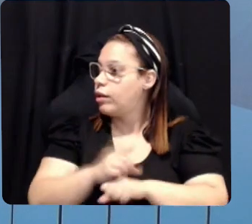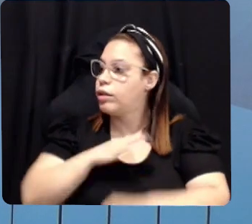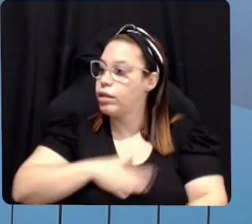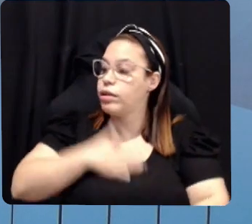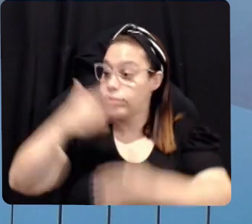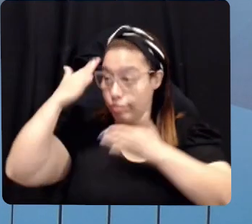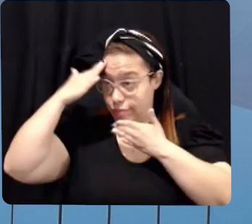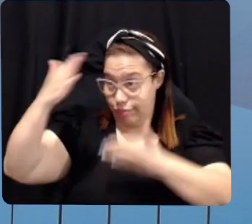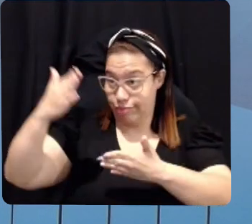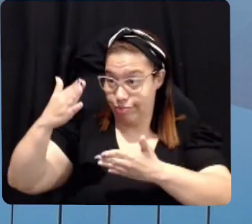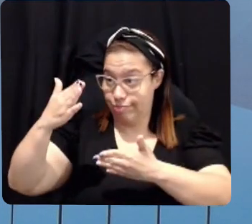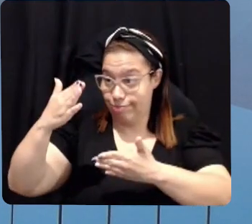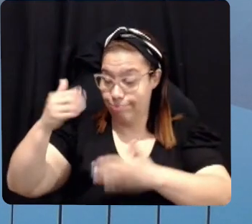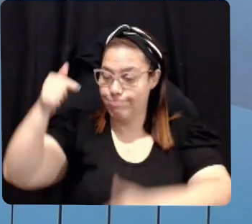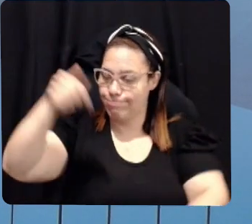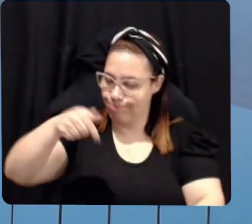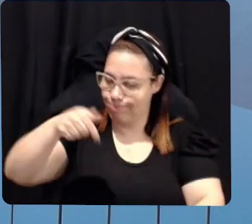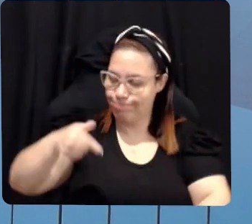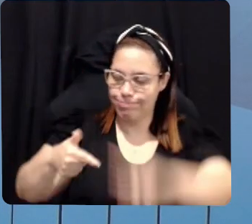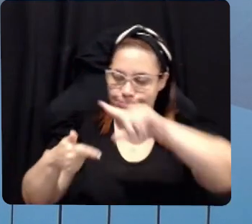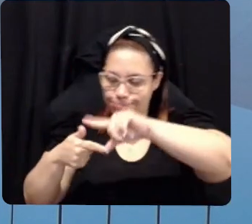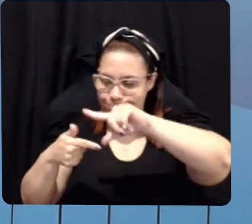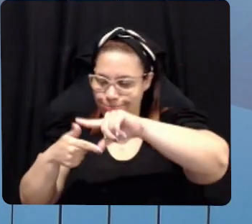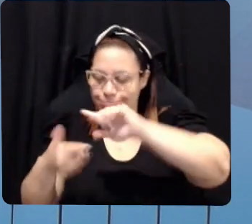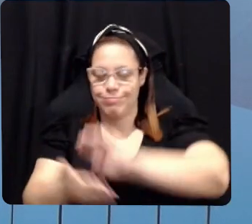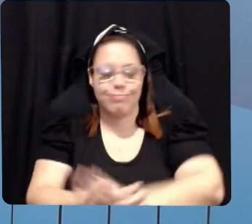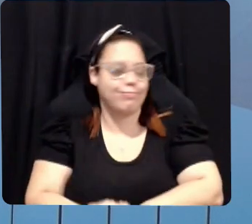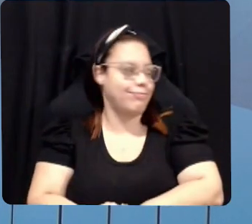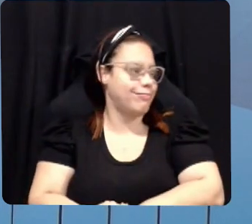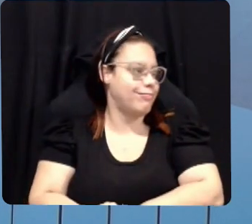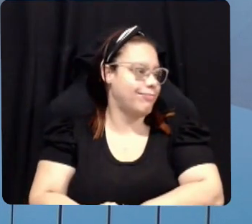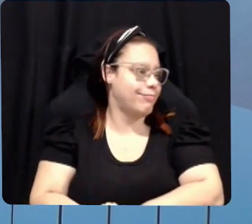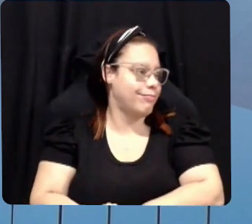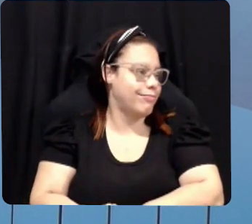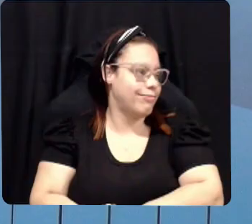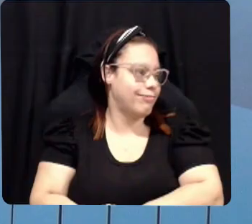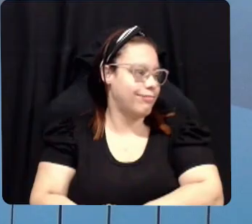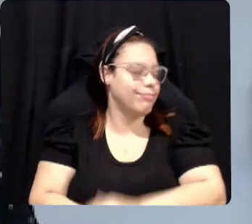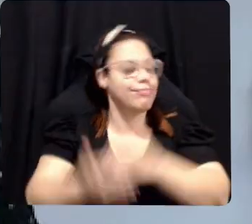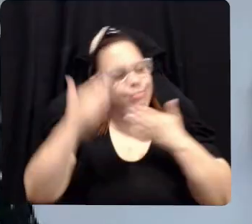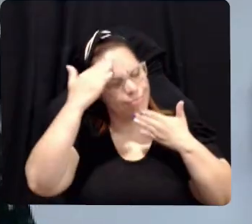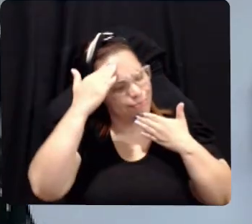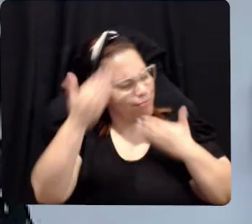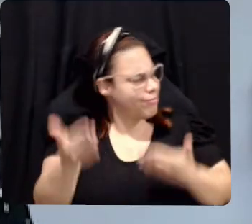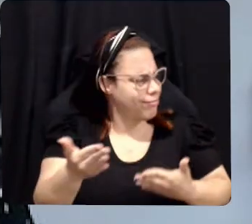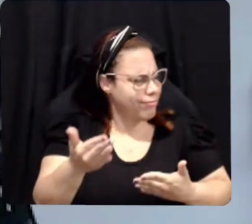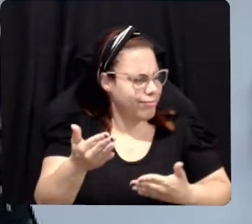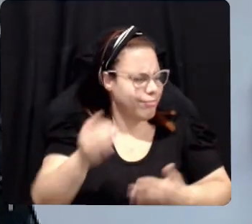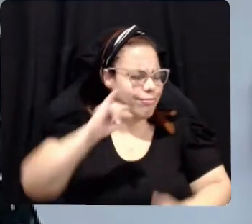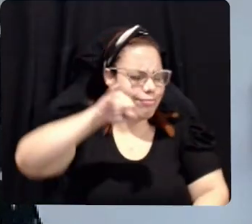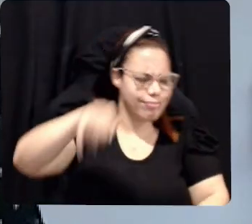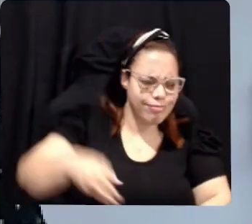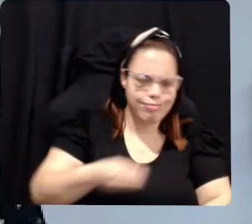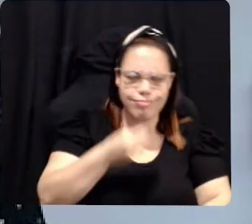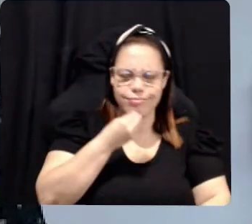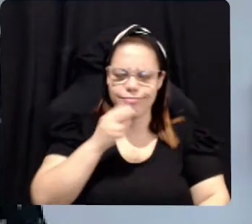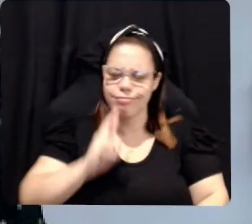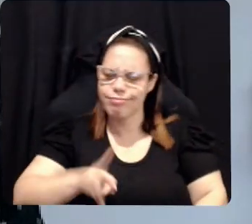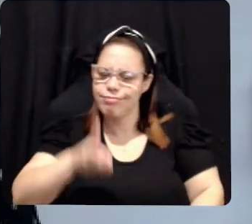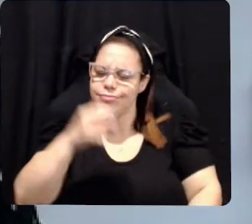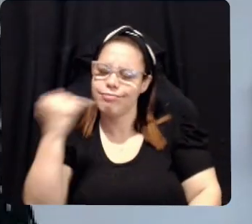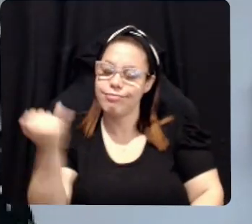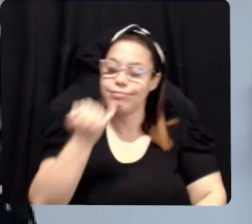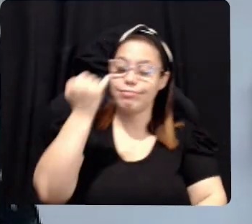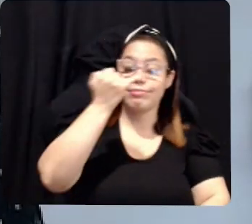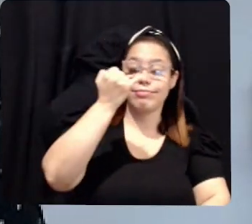Doutora, eu gostaria de agradecer muito a sua participação aqui no nosso quadro. Muito obrigada pela oportunidade. É